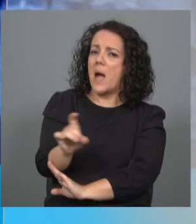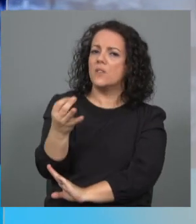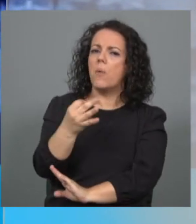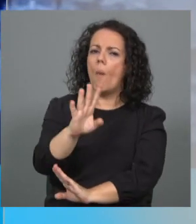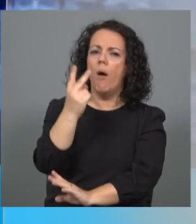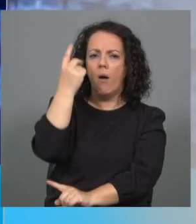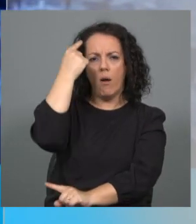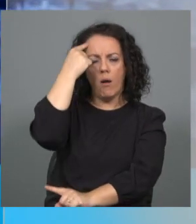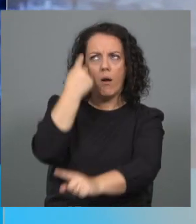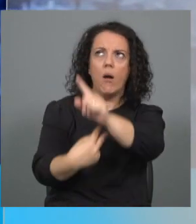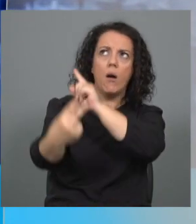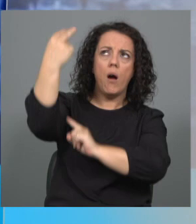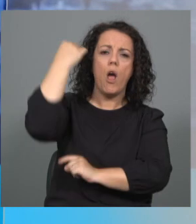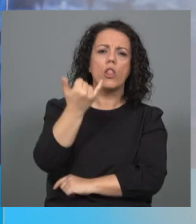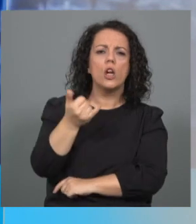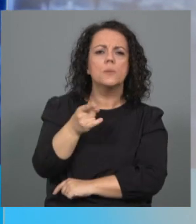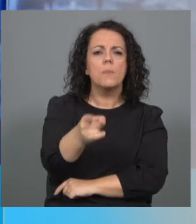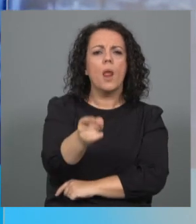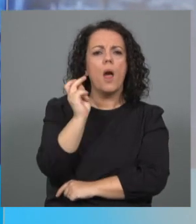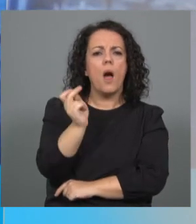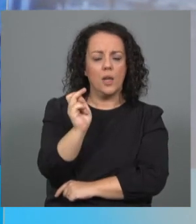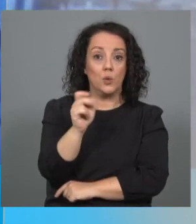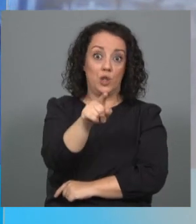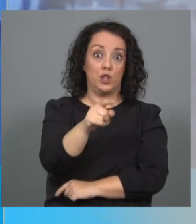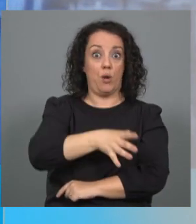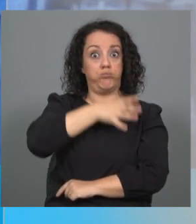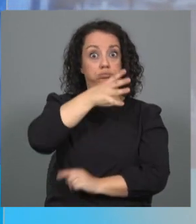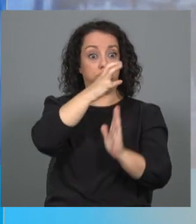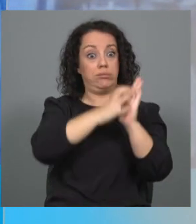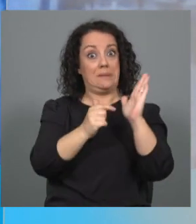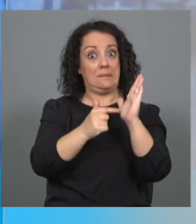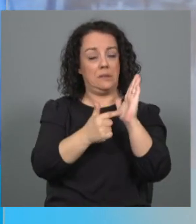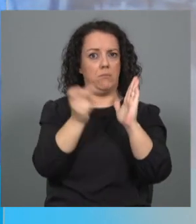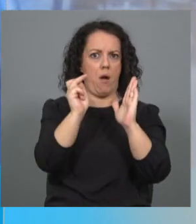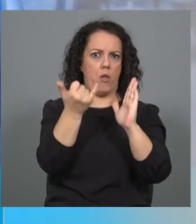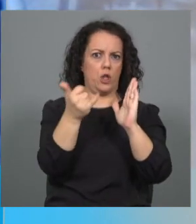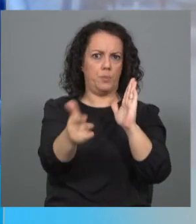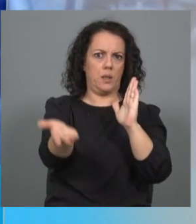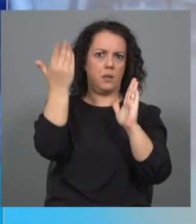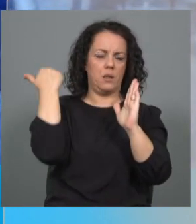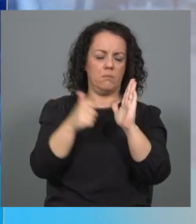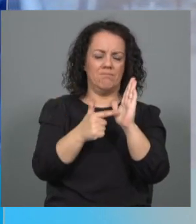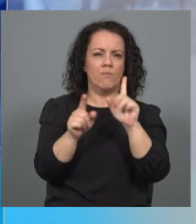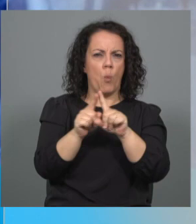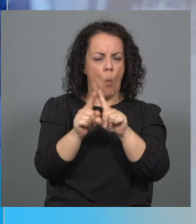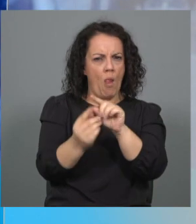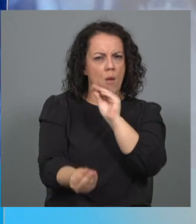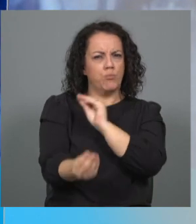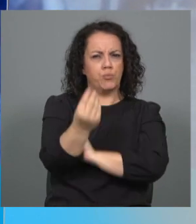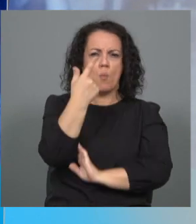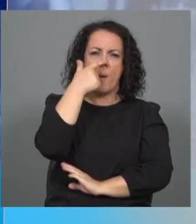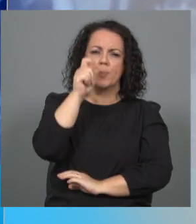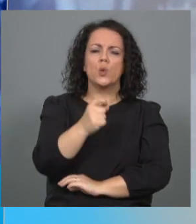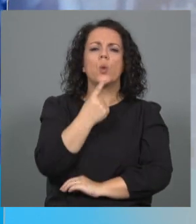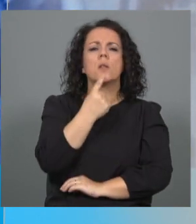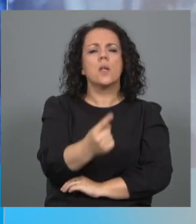anos, naquele contexto específico em que estas palavras são proferidas, era algo muito revolucionário, não é? Alguém que propunha o amar